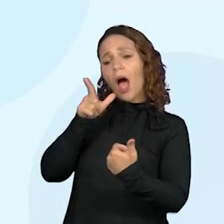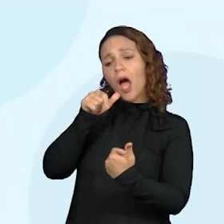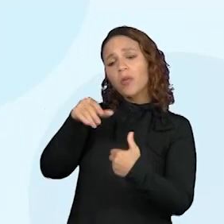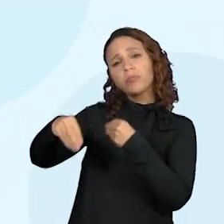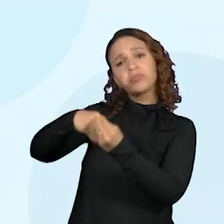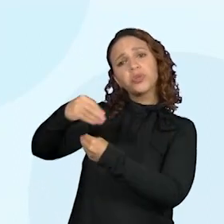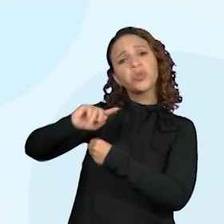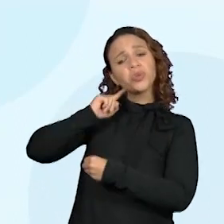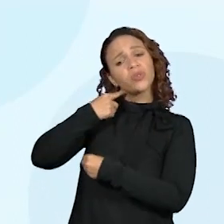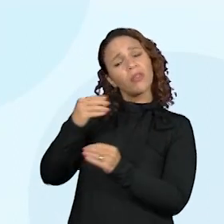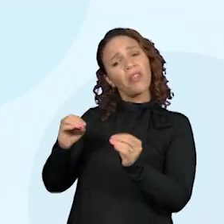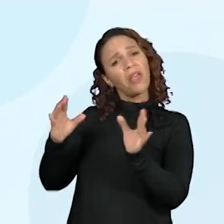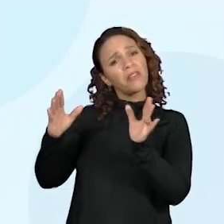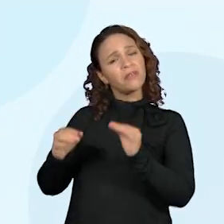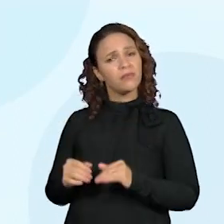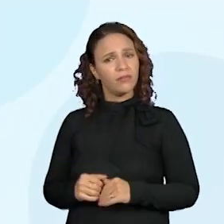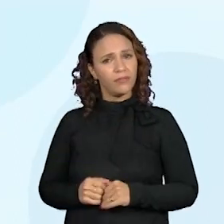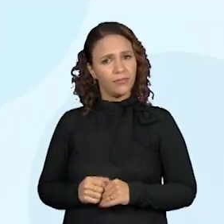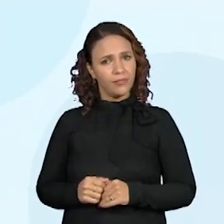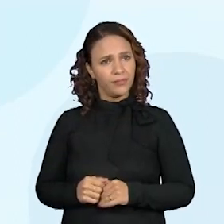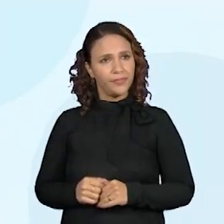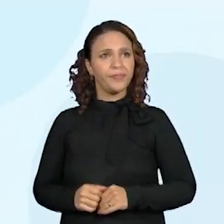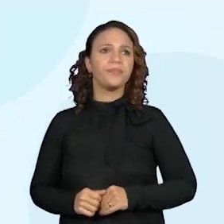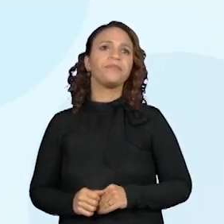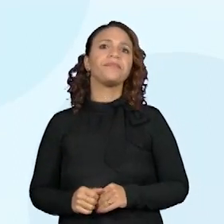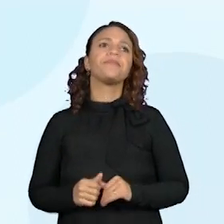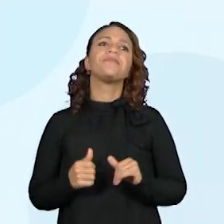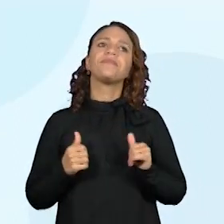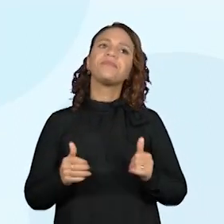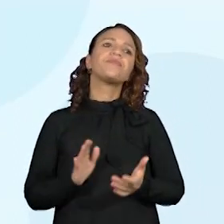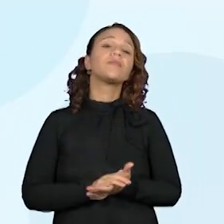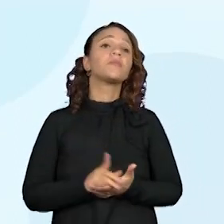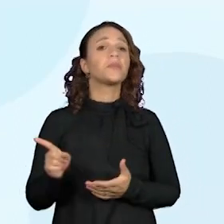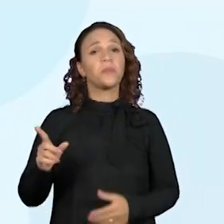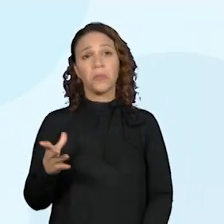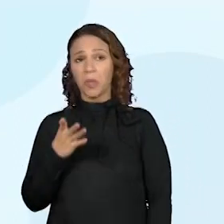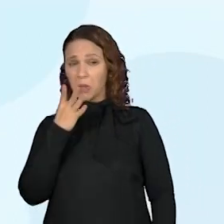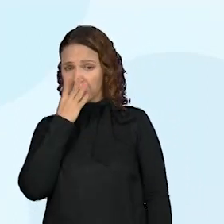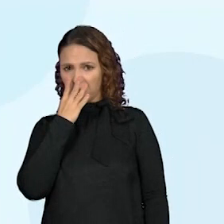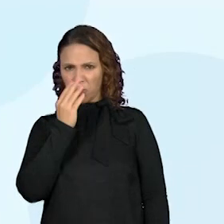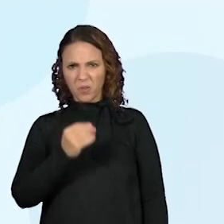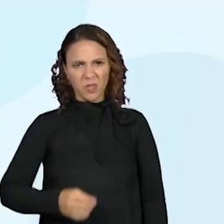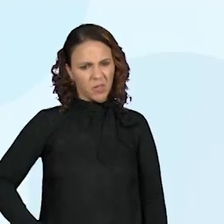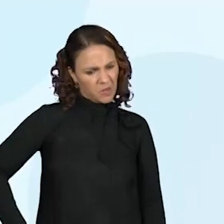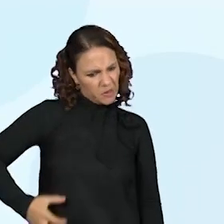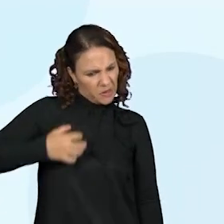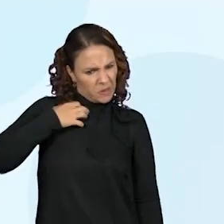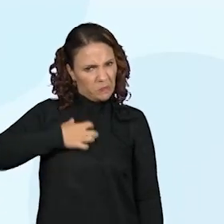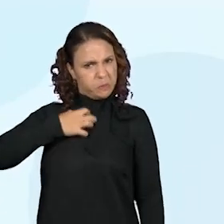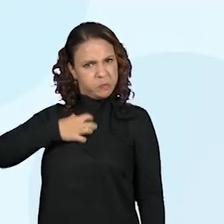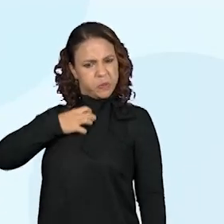Muito bem, vamos continuar o texto. O lobo, mostrando-se mais raivoso,